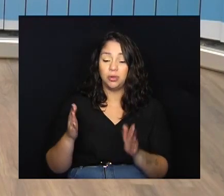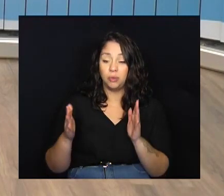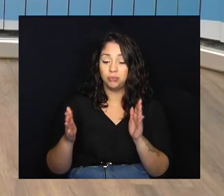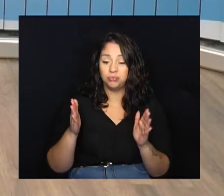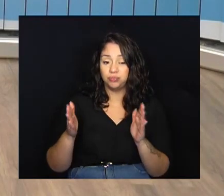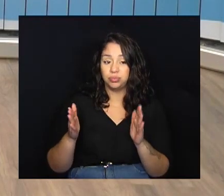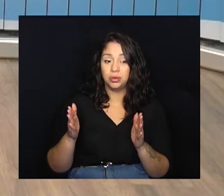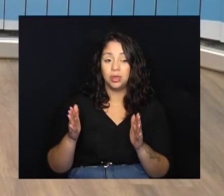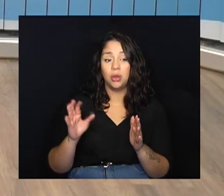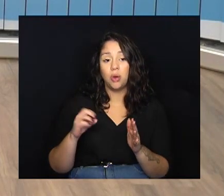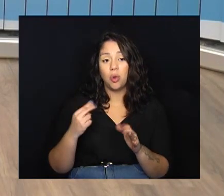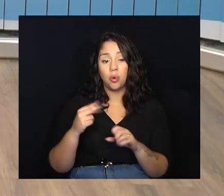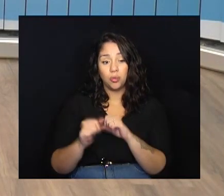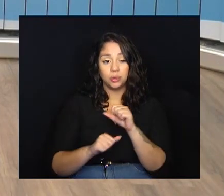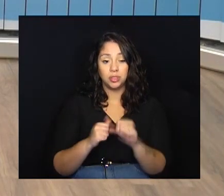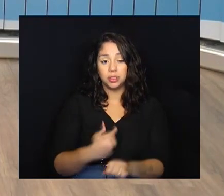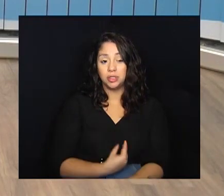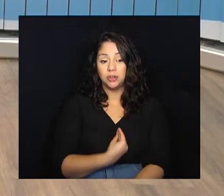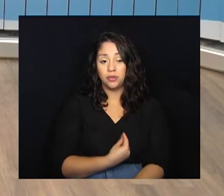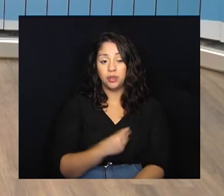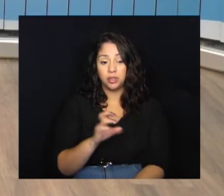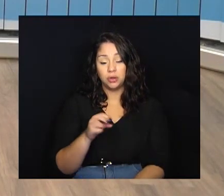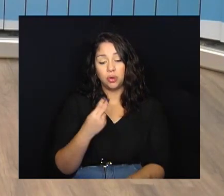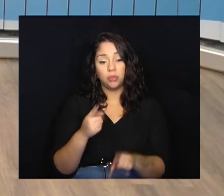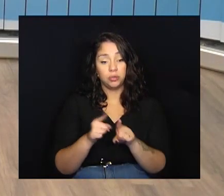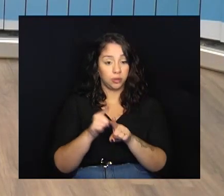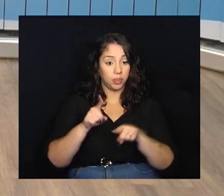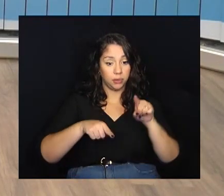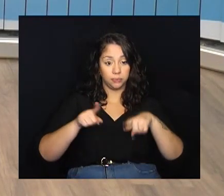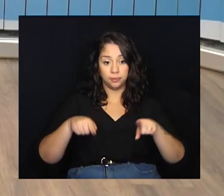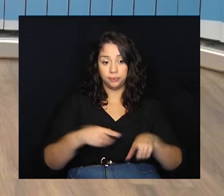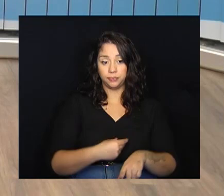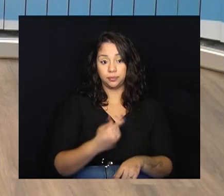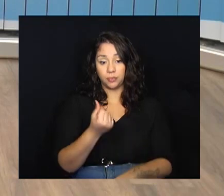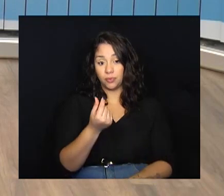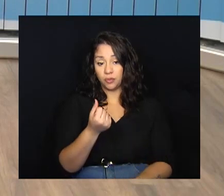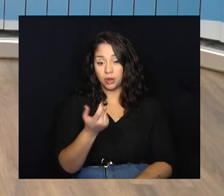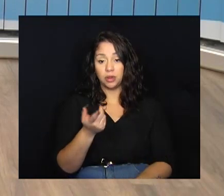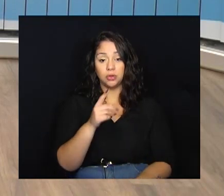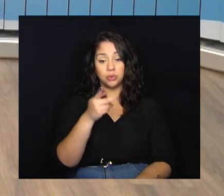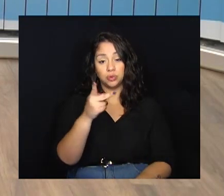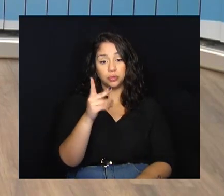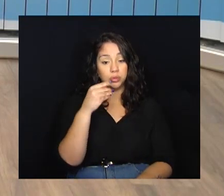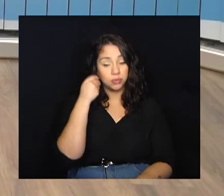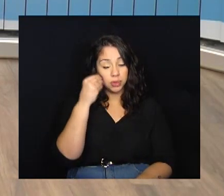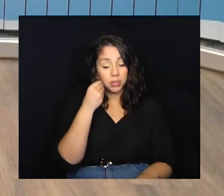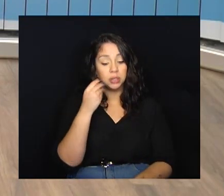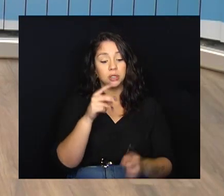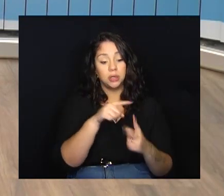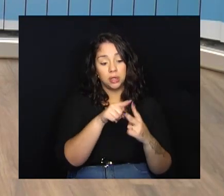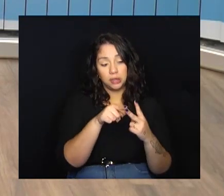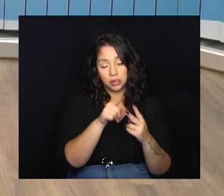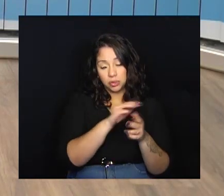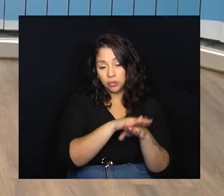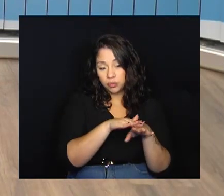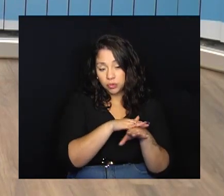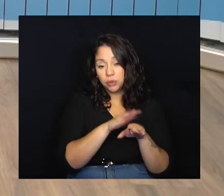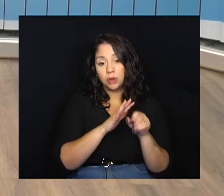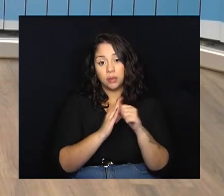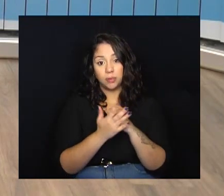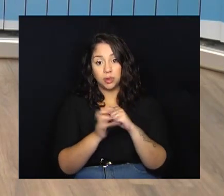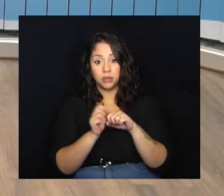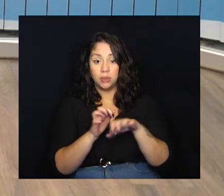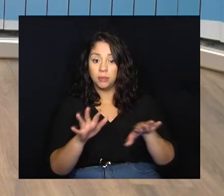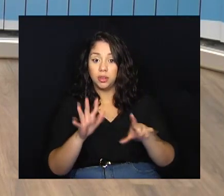de vida às vezes de instabilidade financeira com a sua experiência com os casais que você conversa a pandemia influenciou